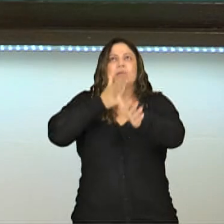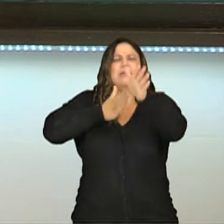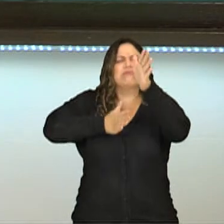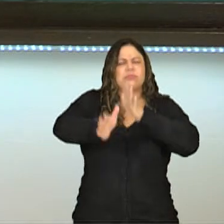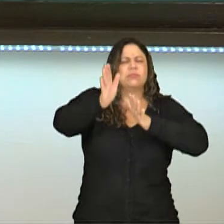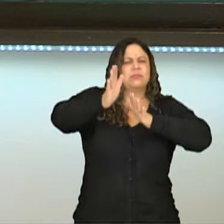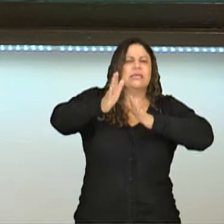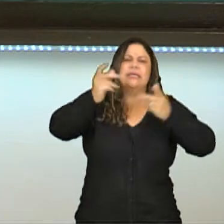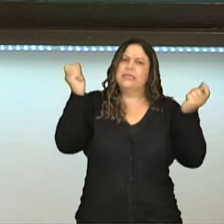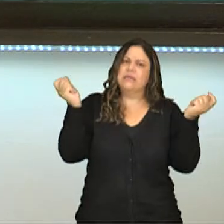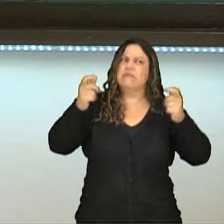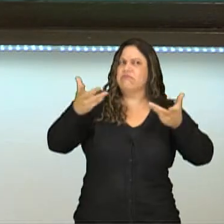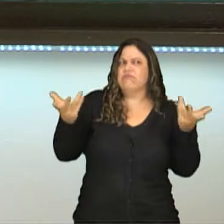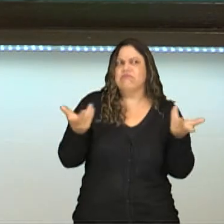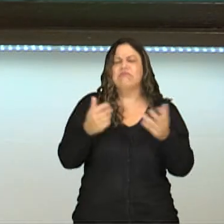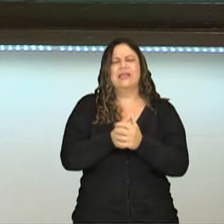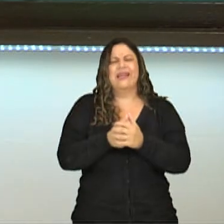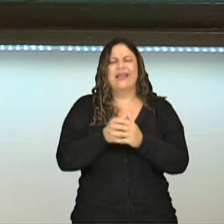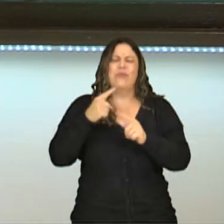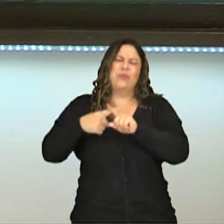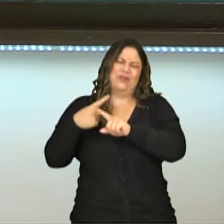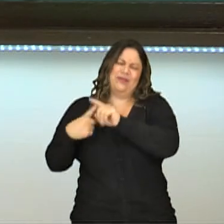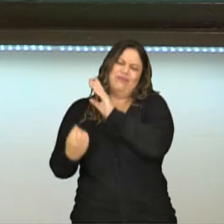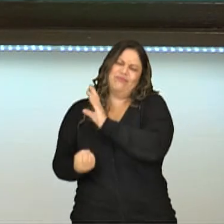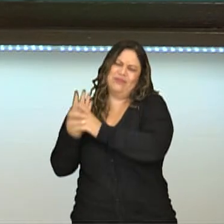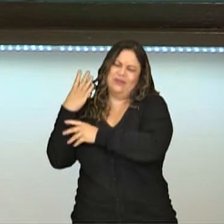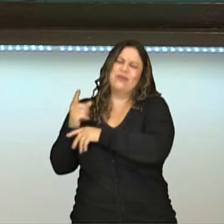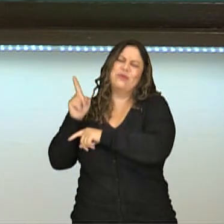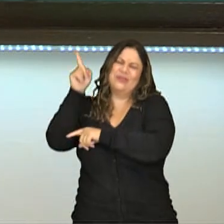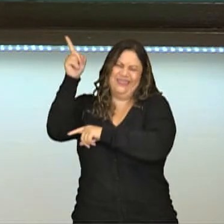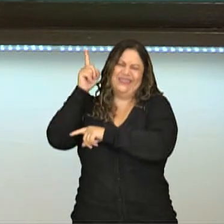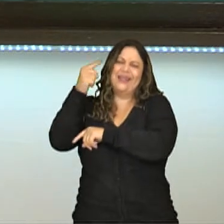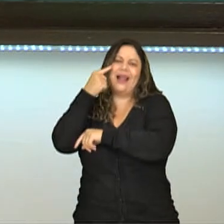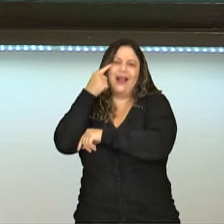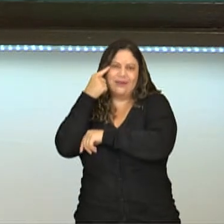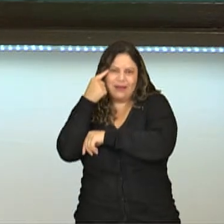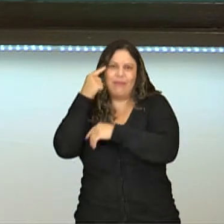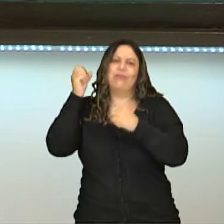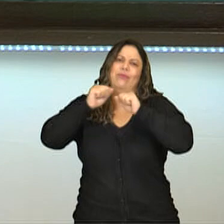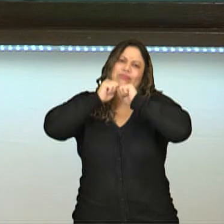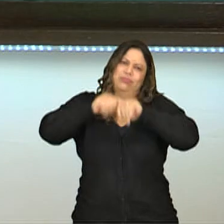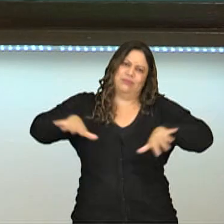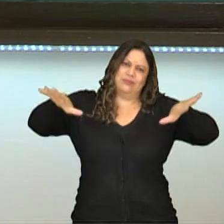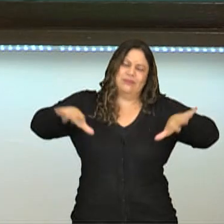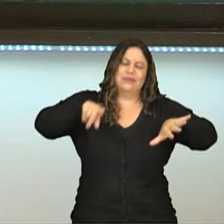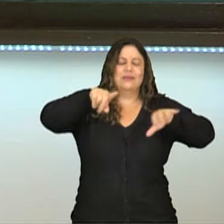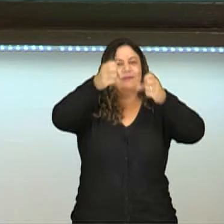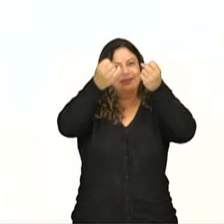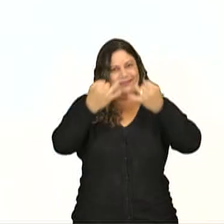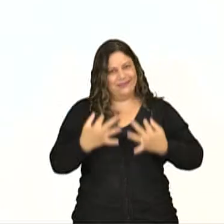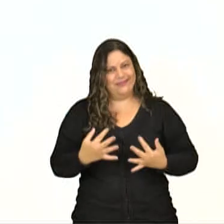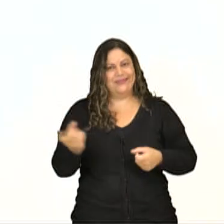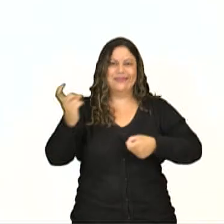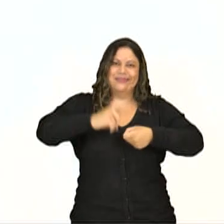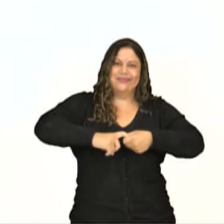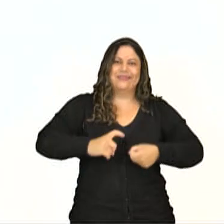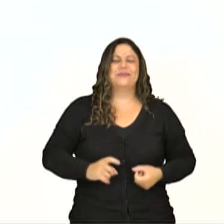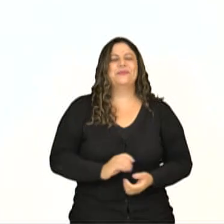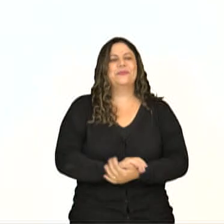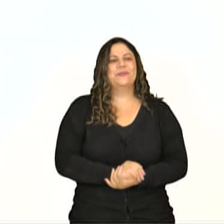arte marcial que teve origem lá e isso é muito difundido nesse país. Então, você vai justificar a tua resposta. Nós já voltamos.